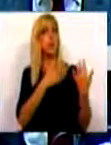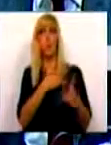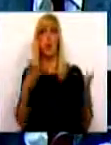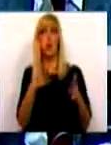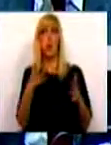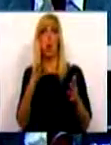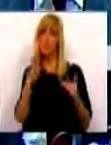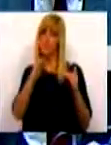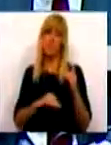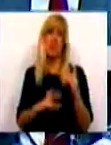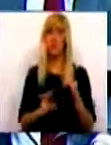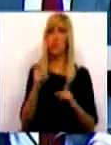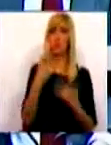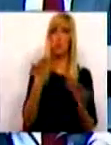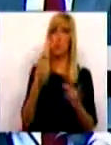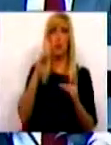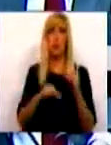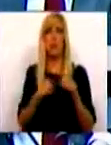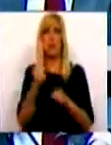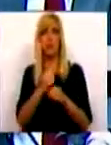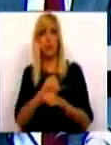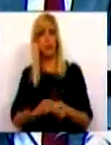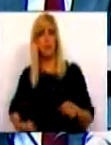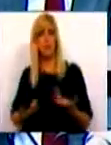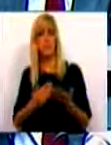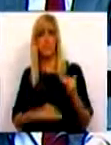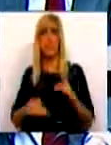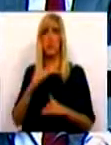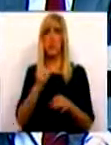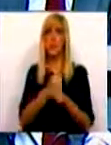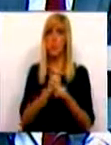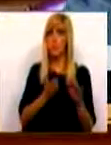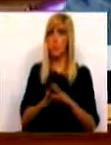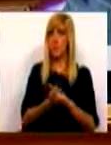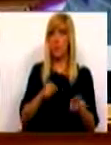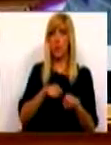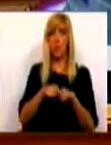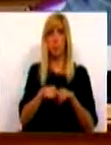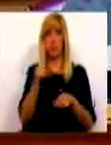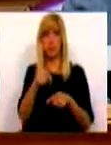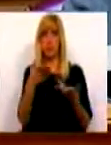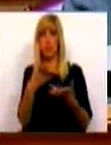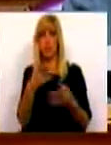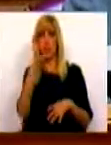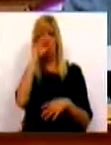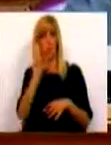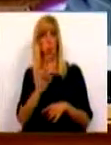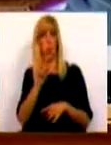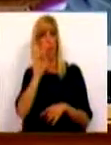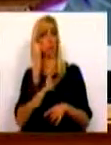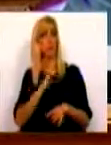queda dos juros, pela maior queda do desemprego, pelo maior aumento do emprego, é a política deste governo, não é a senhora